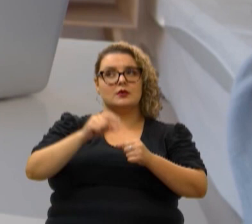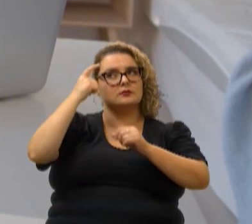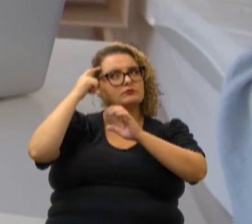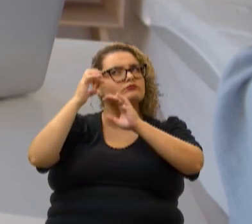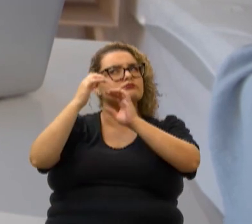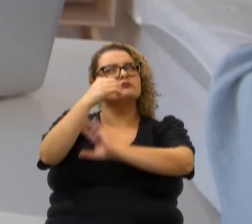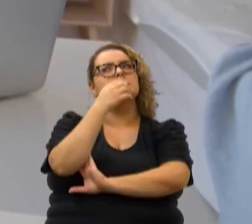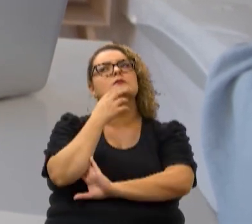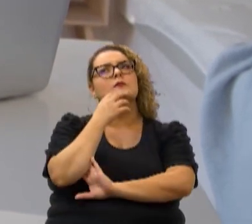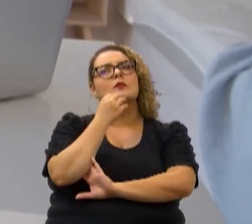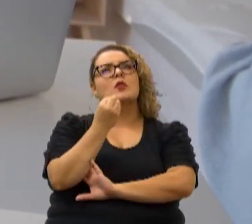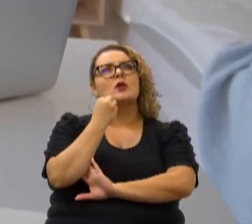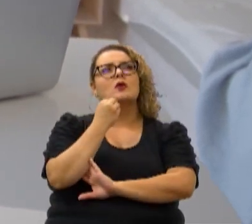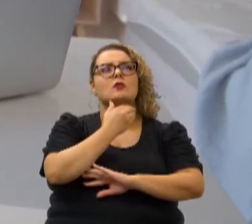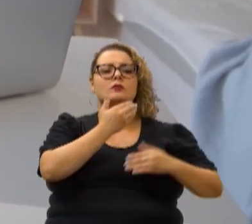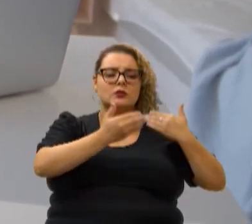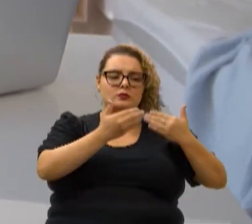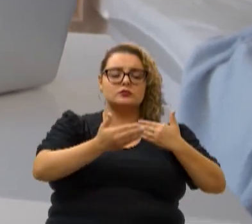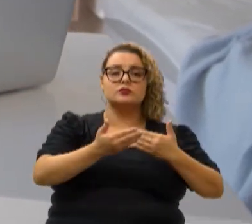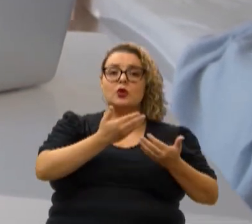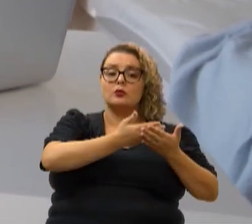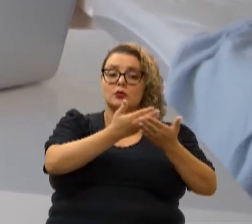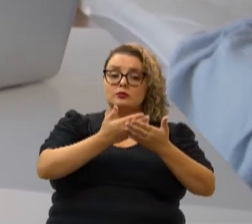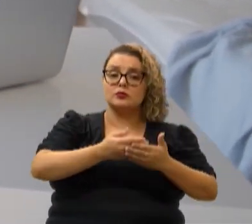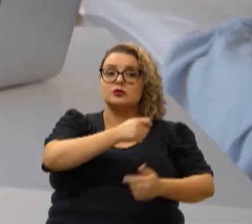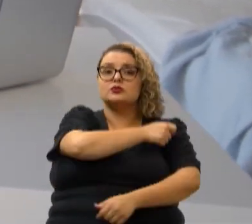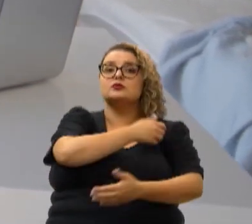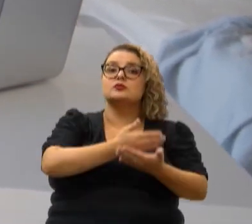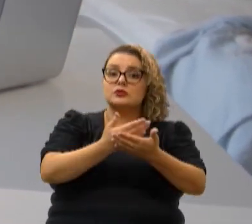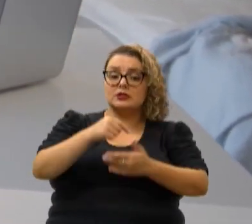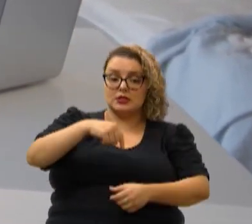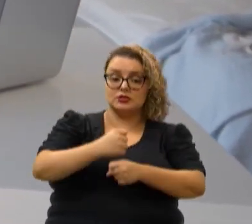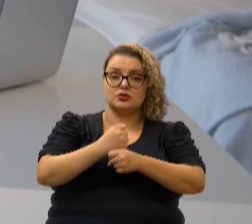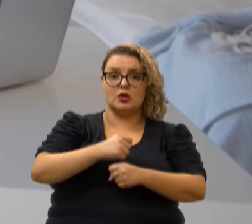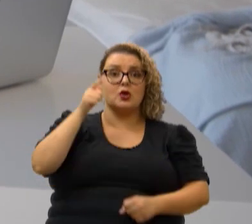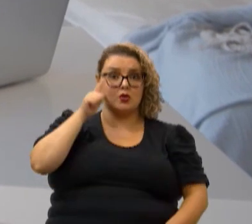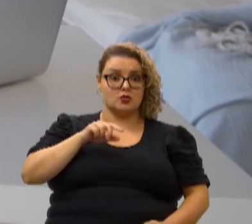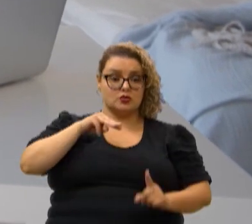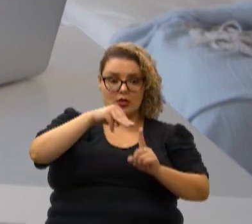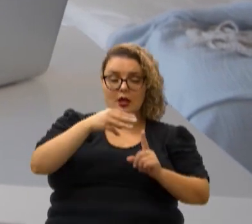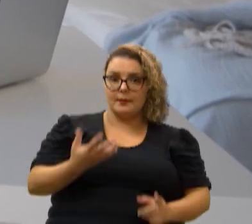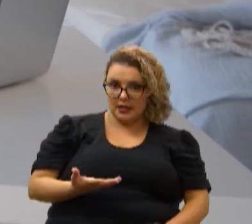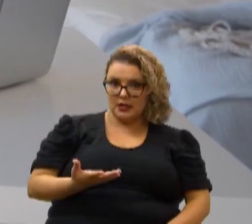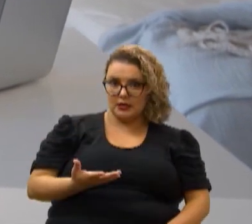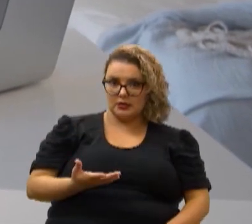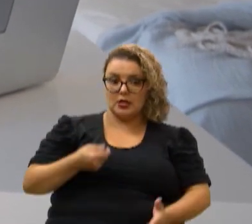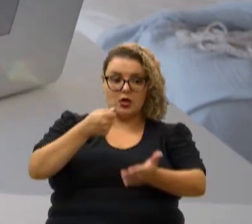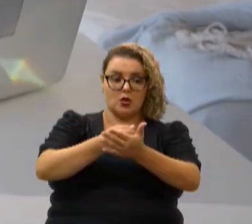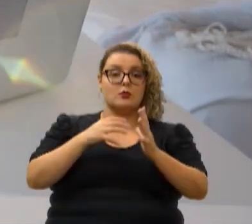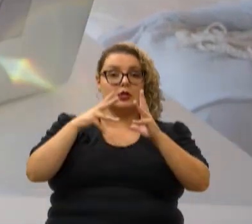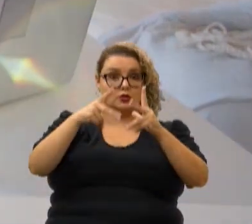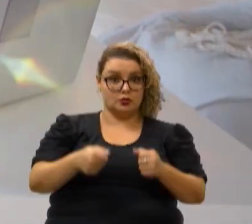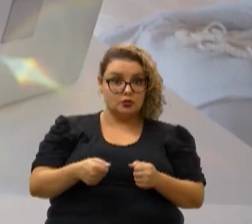reflexão. Como foi minha trajetória como estudante neste ano? Eu atingi as minhas metas? Eu cumpri